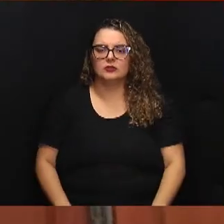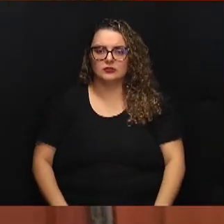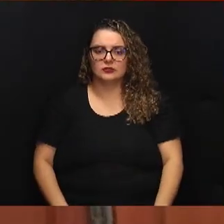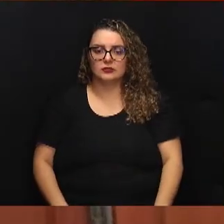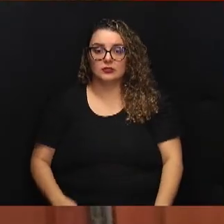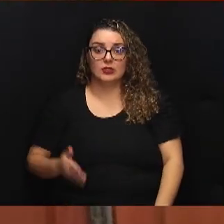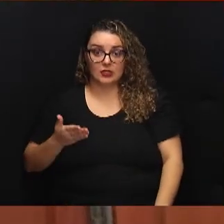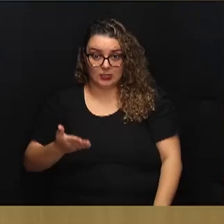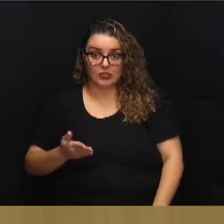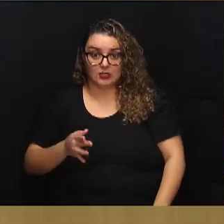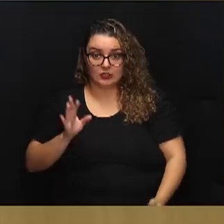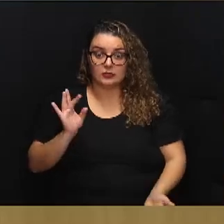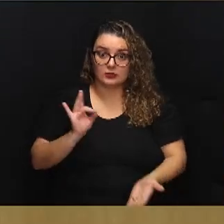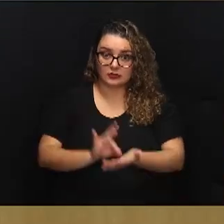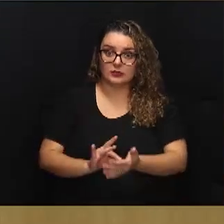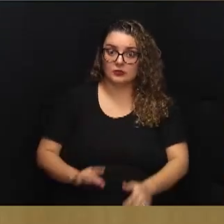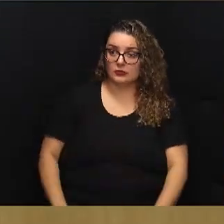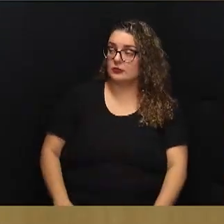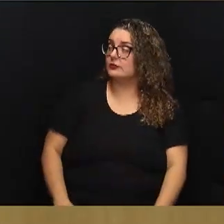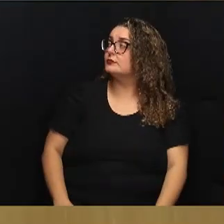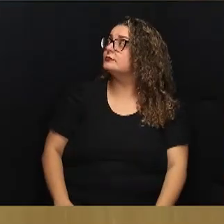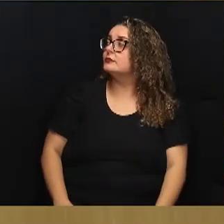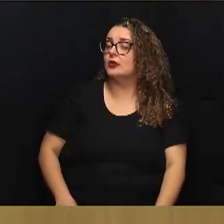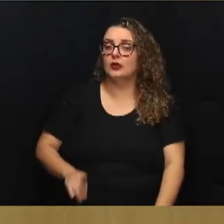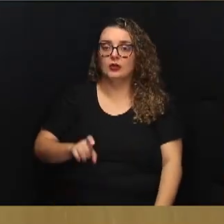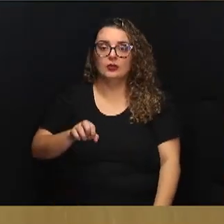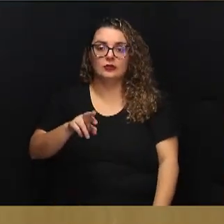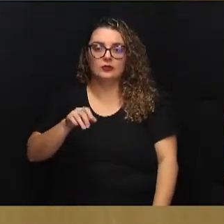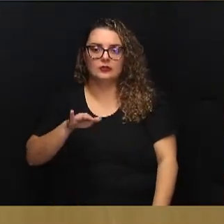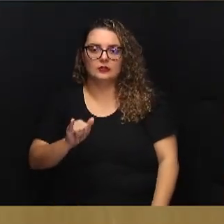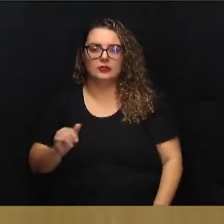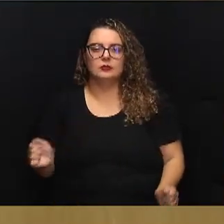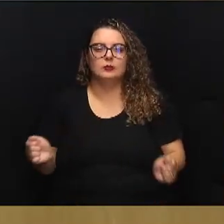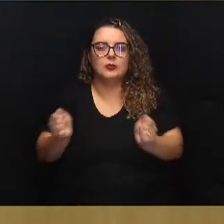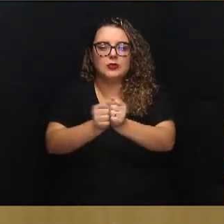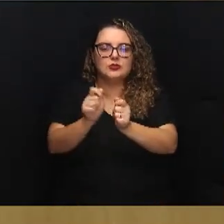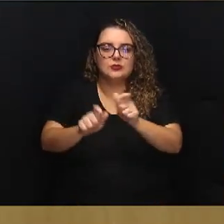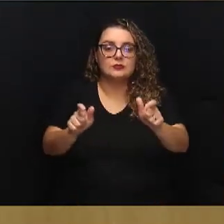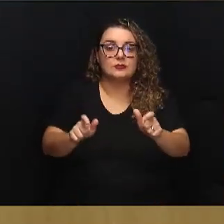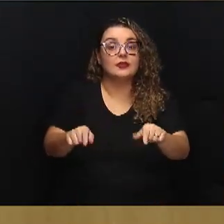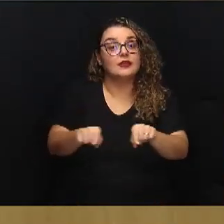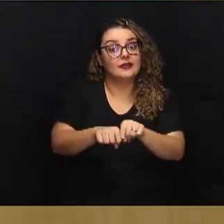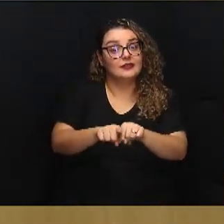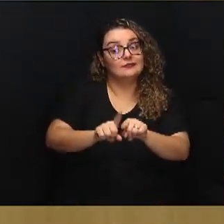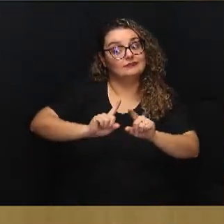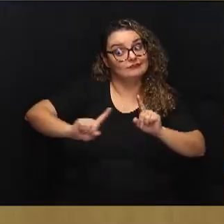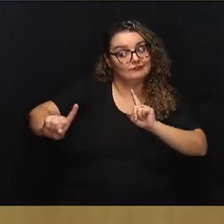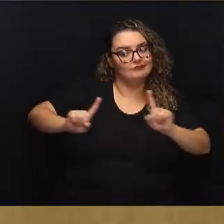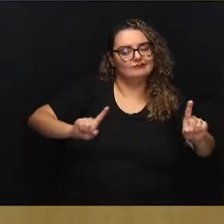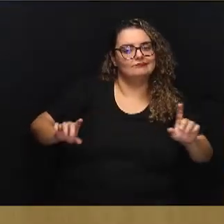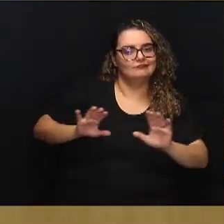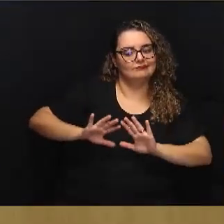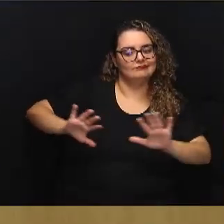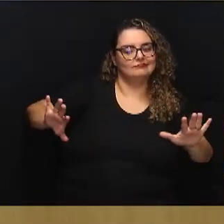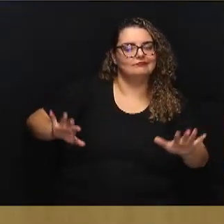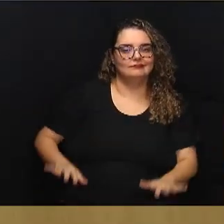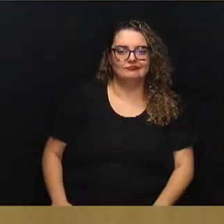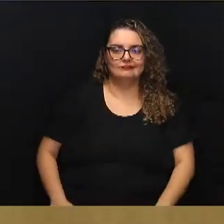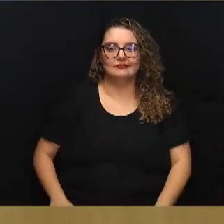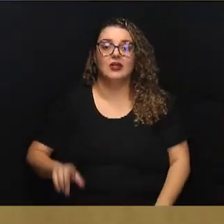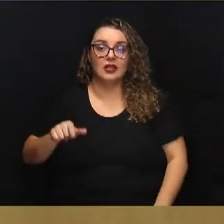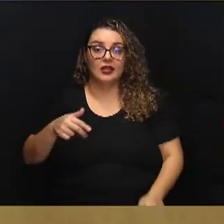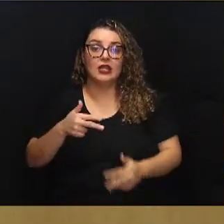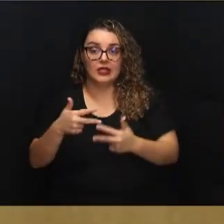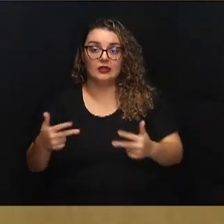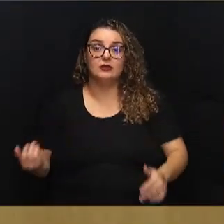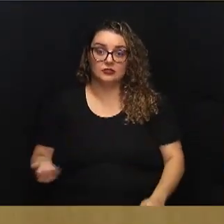essa oficialização. O derby ele aproxima pessoas, ele afasta pessoas também, né? É algo